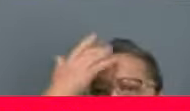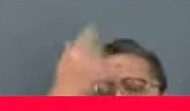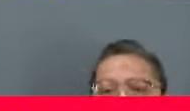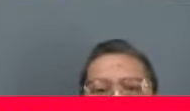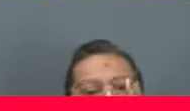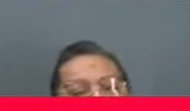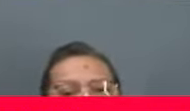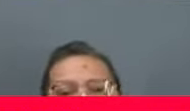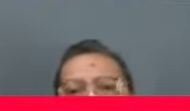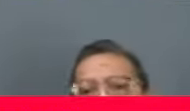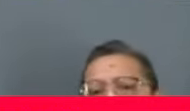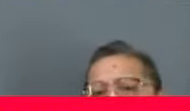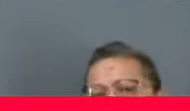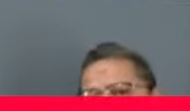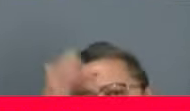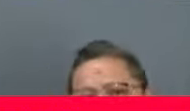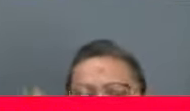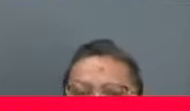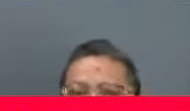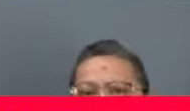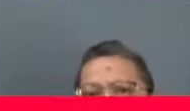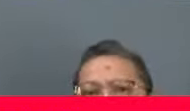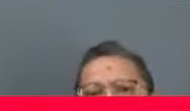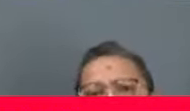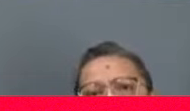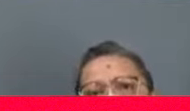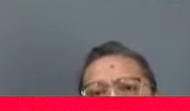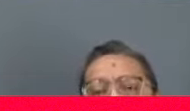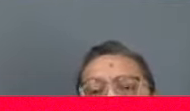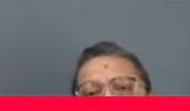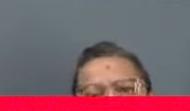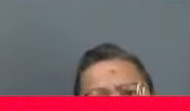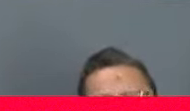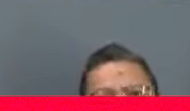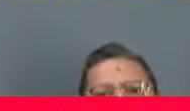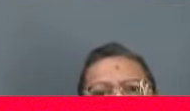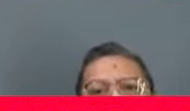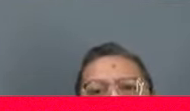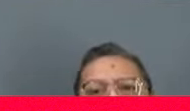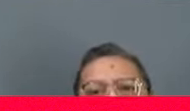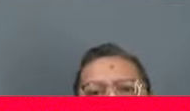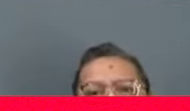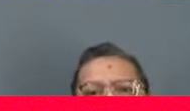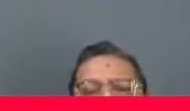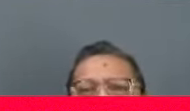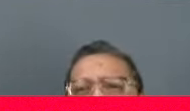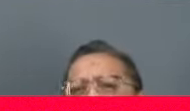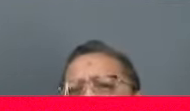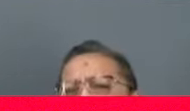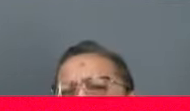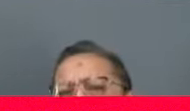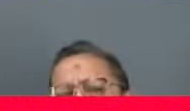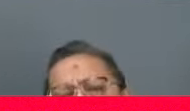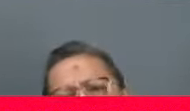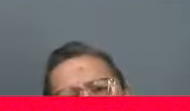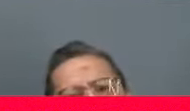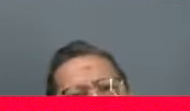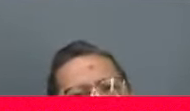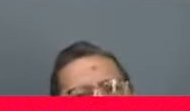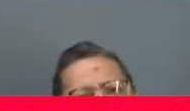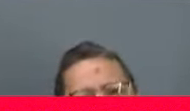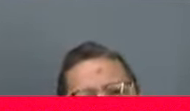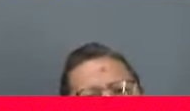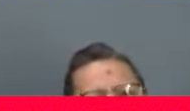com fuzil vamos restringir mais o acesso às armas como se não fosse possível cometer um atentado com uma